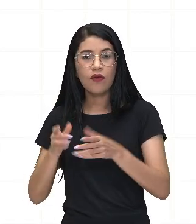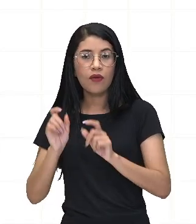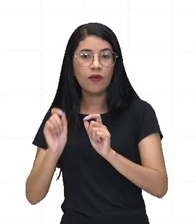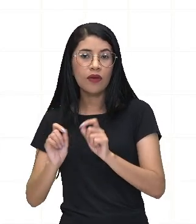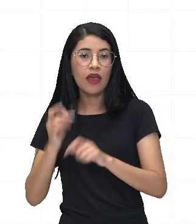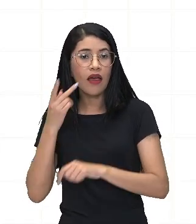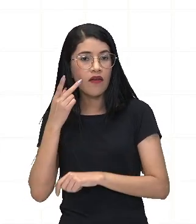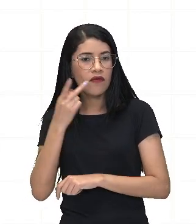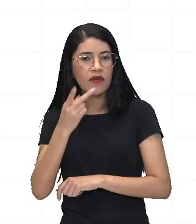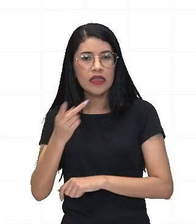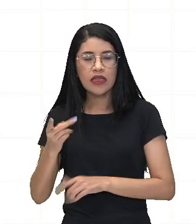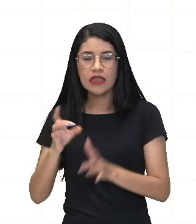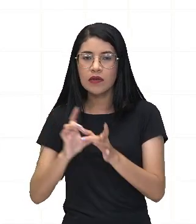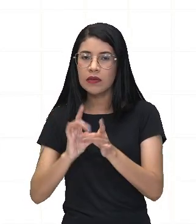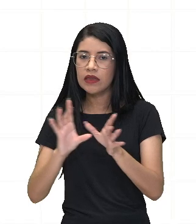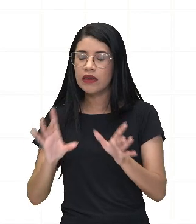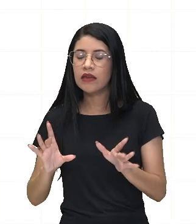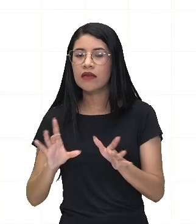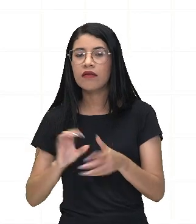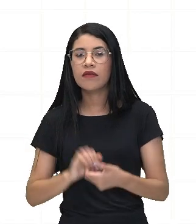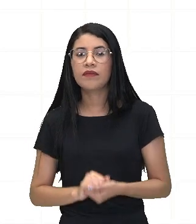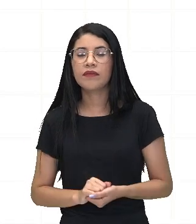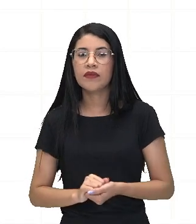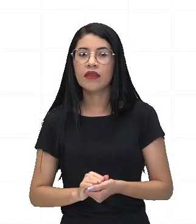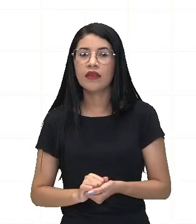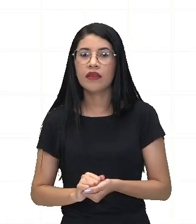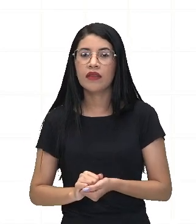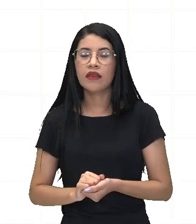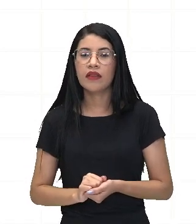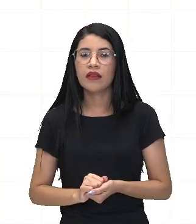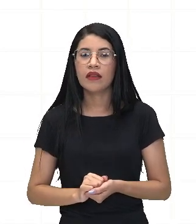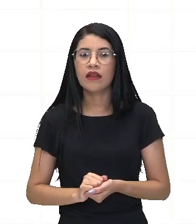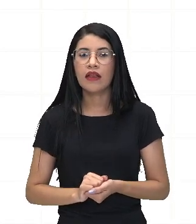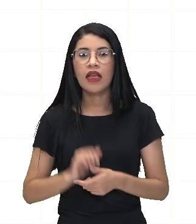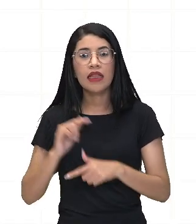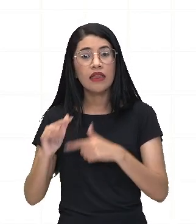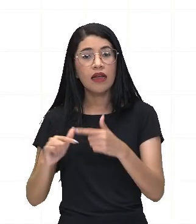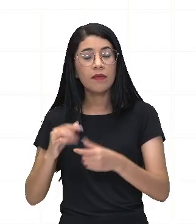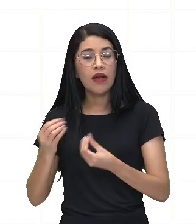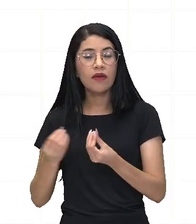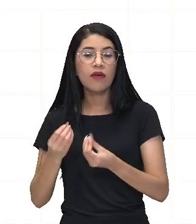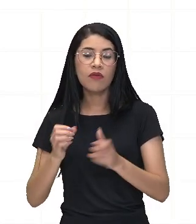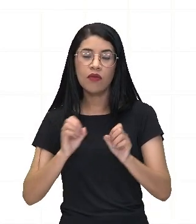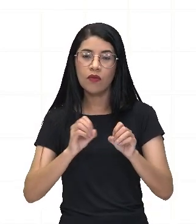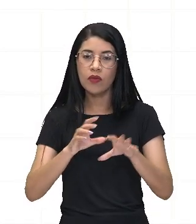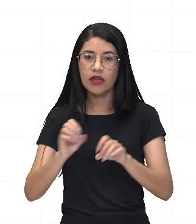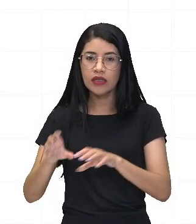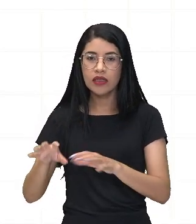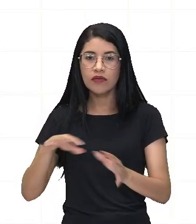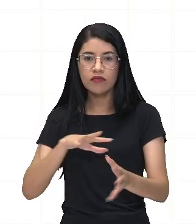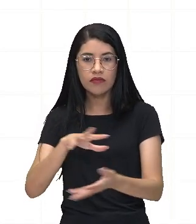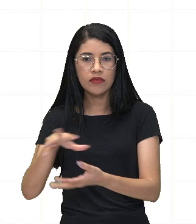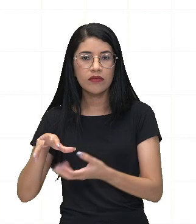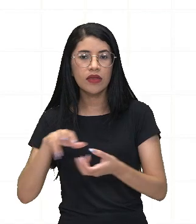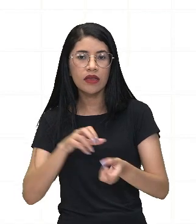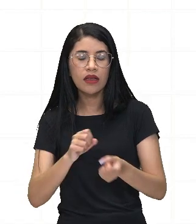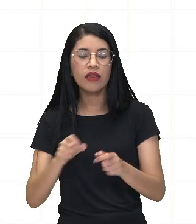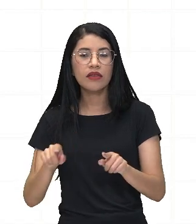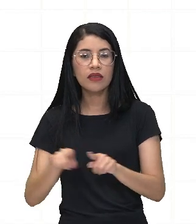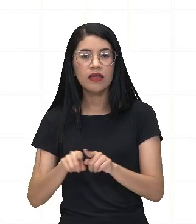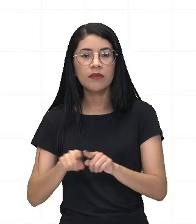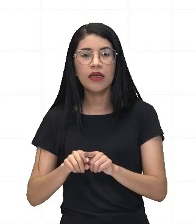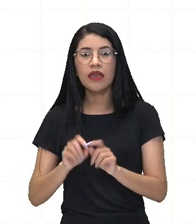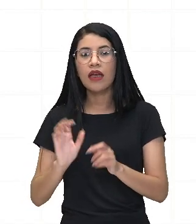à visitação, tá, gente? E as atividades educativas de sustentabilidade